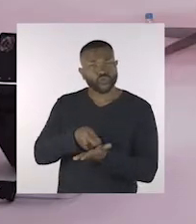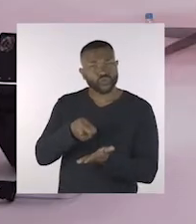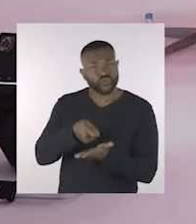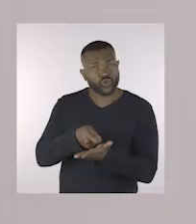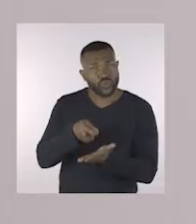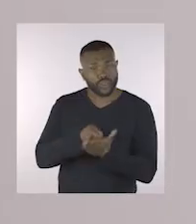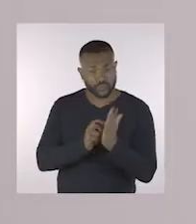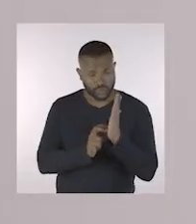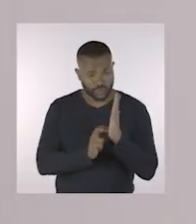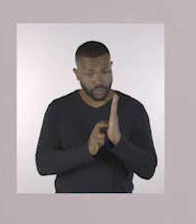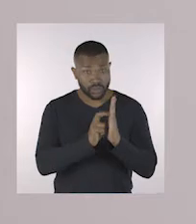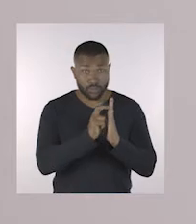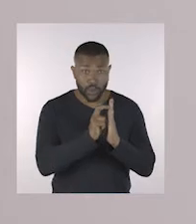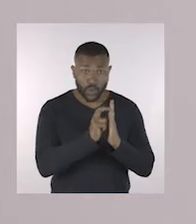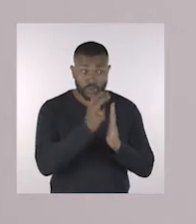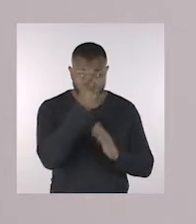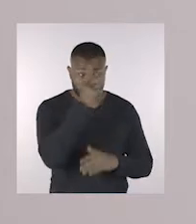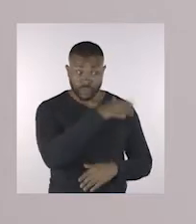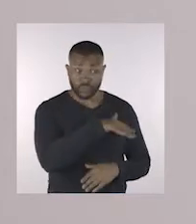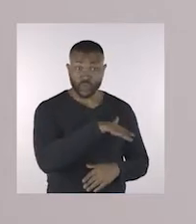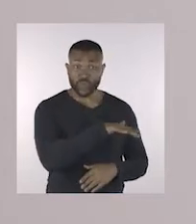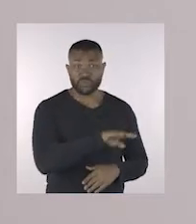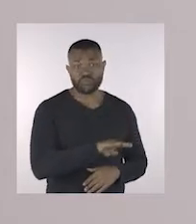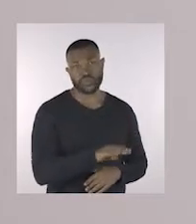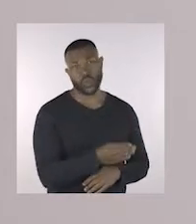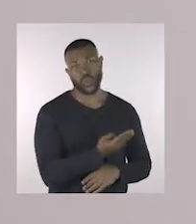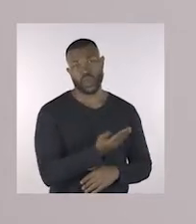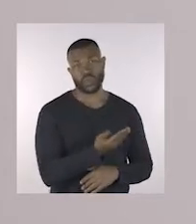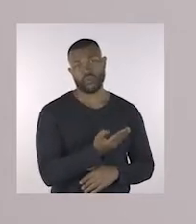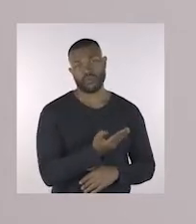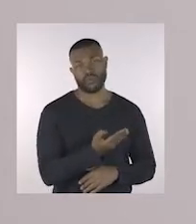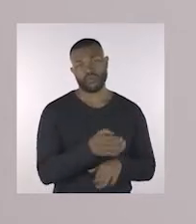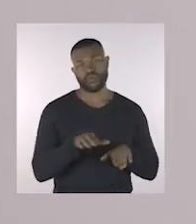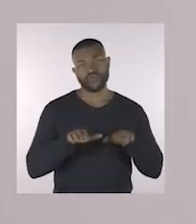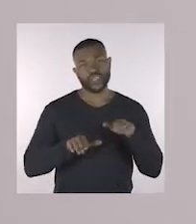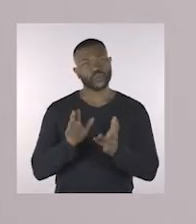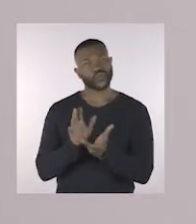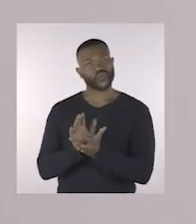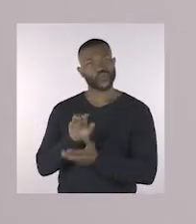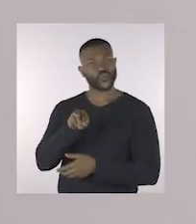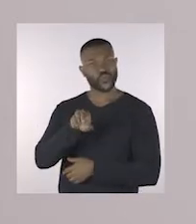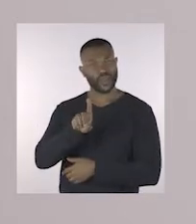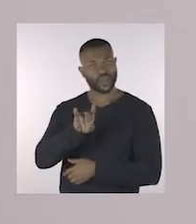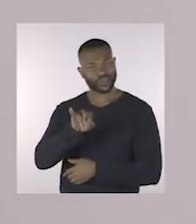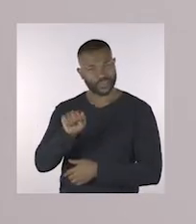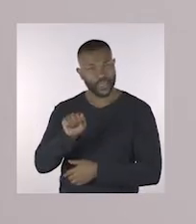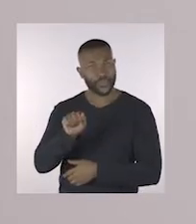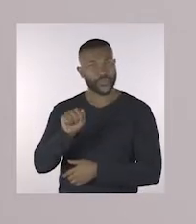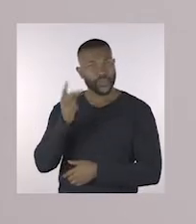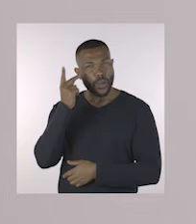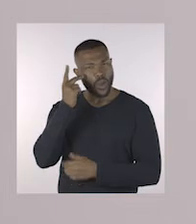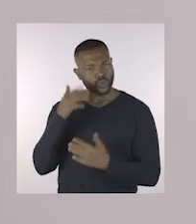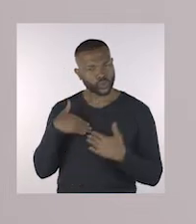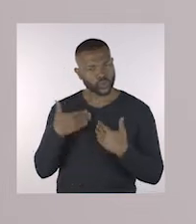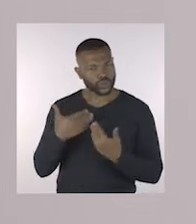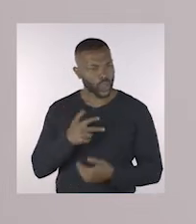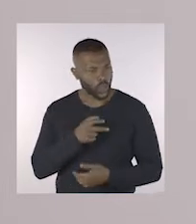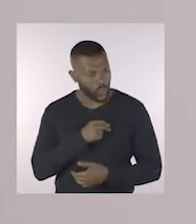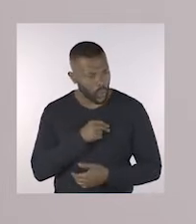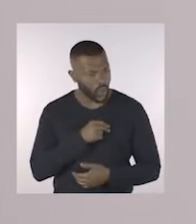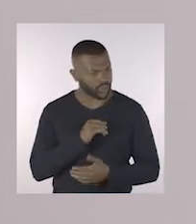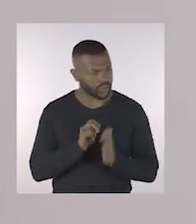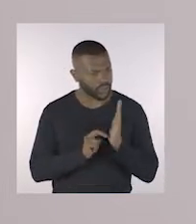essa um a dança desses impostos dos bilionários aqui muitas vezes a classe média em São Paulo se